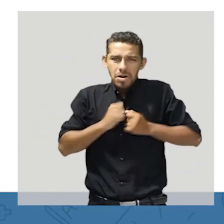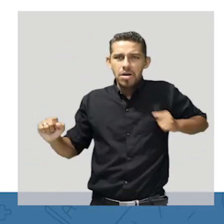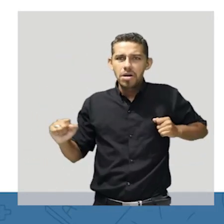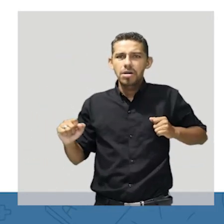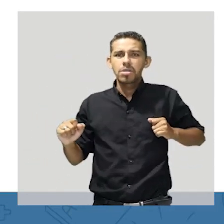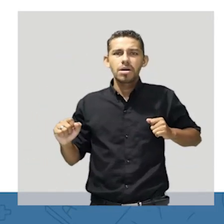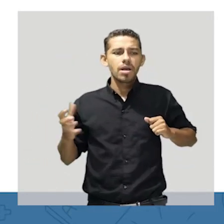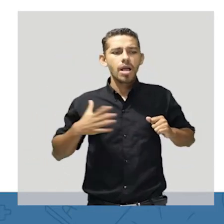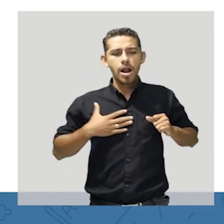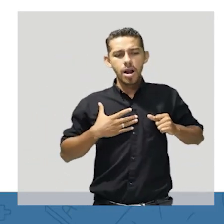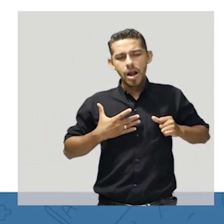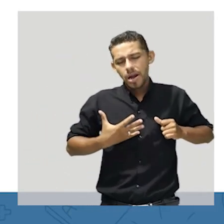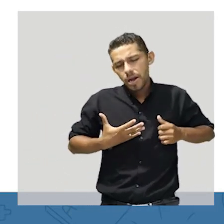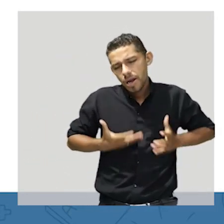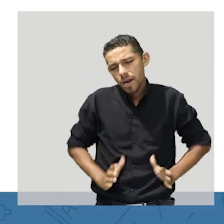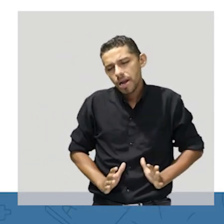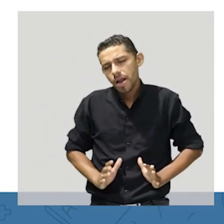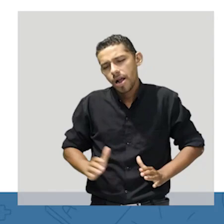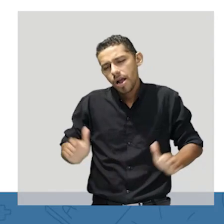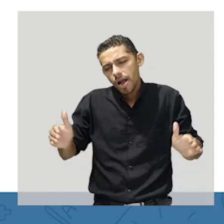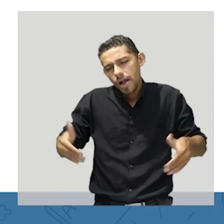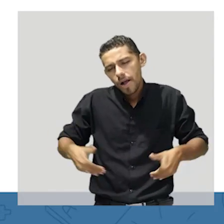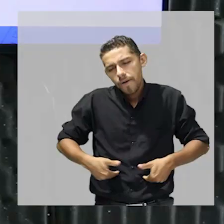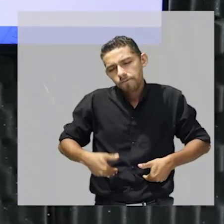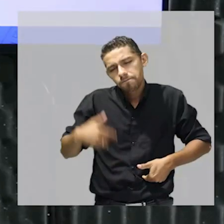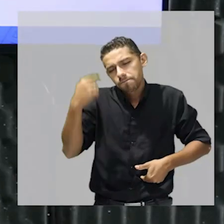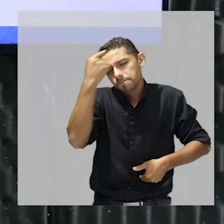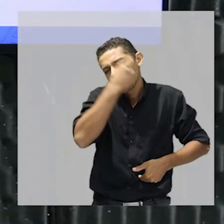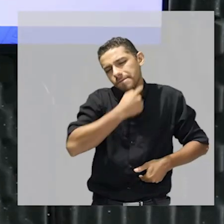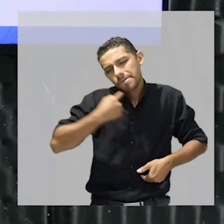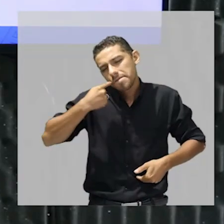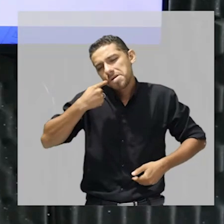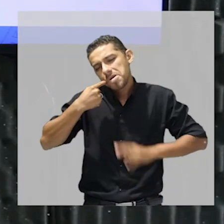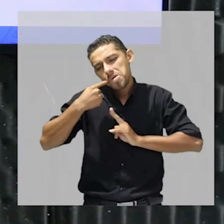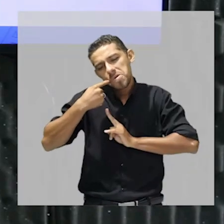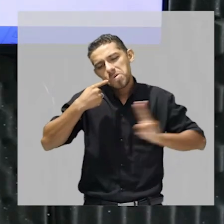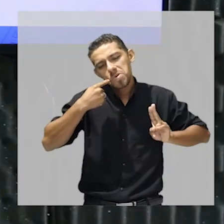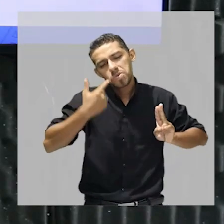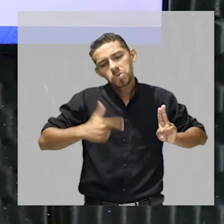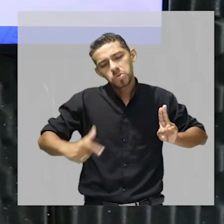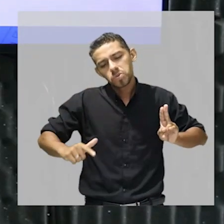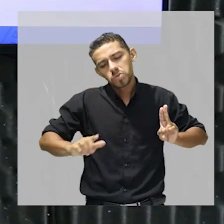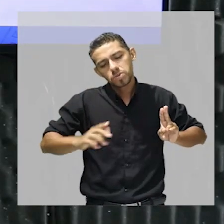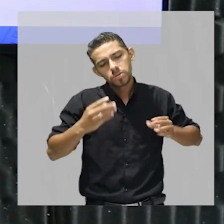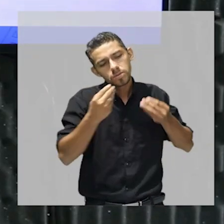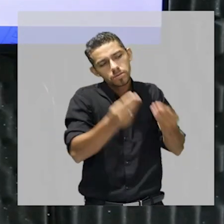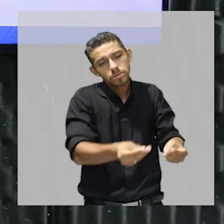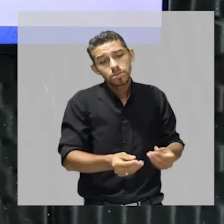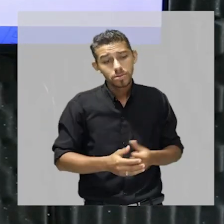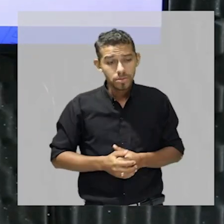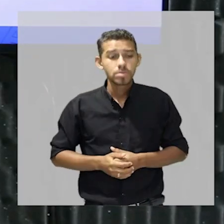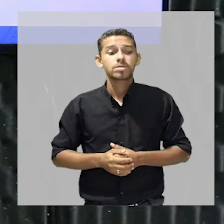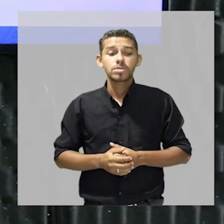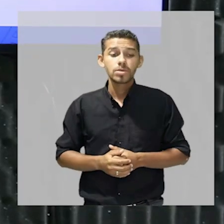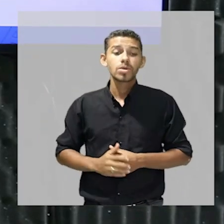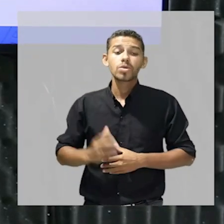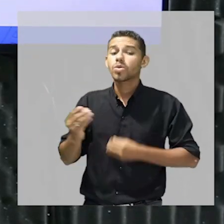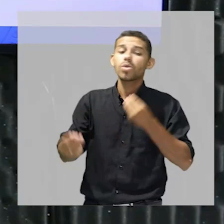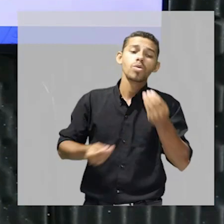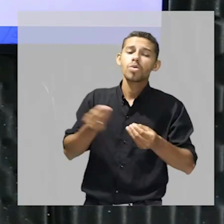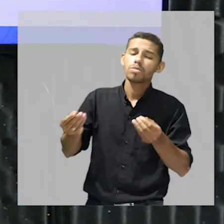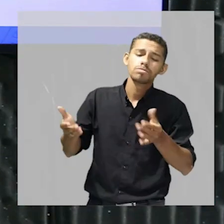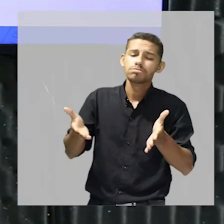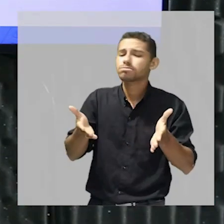foi Nascendo com cara de fome e eu não tinha nem nome para lhe dar como fui